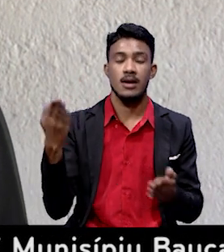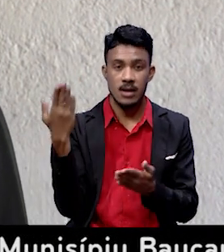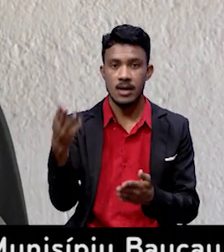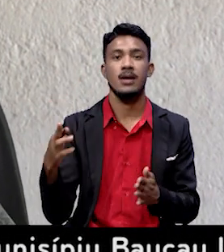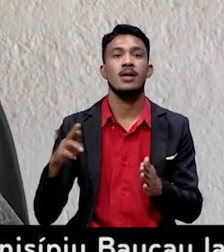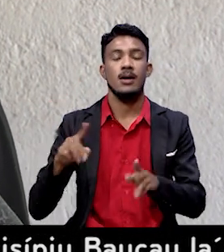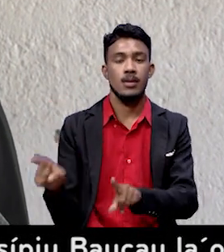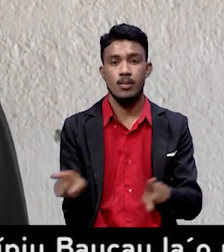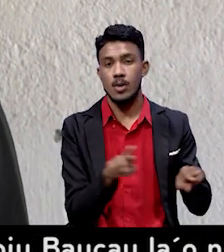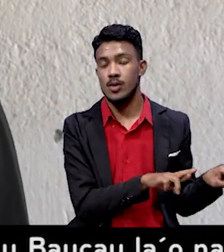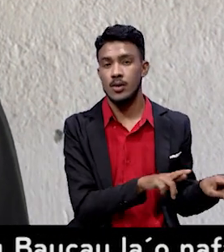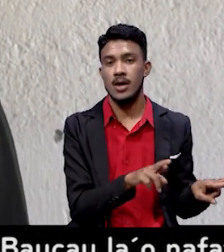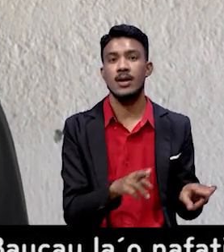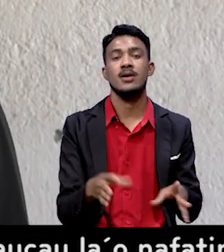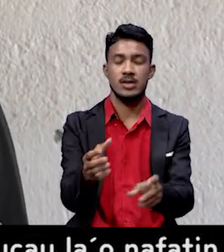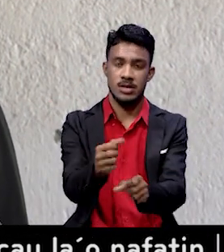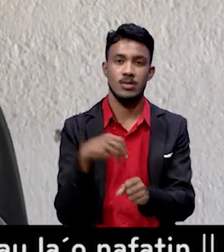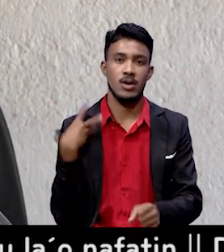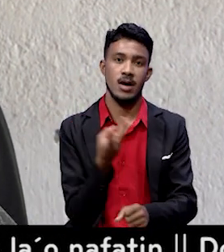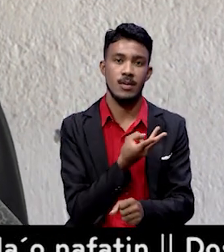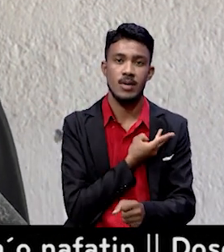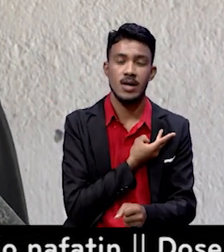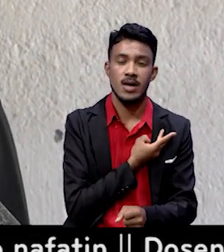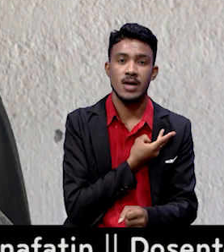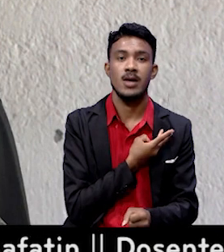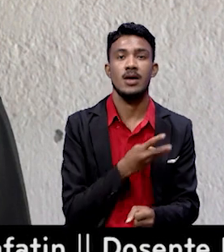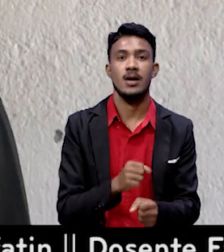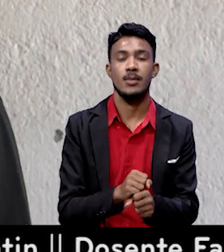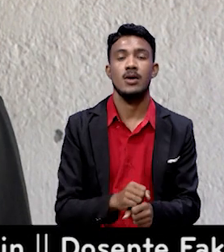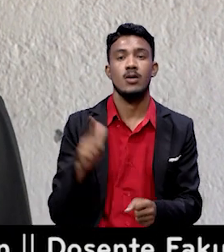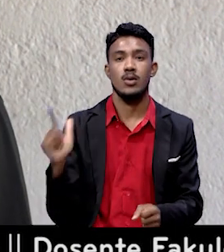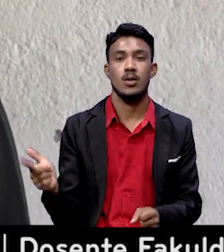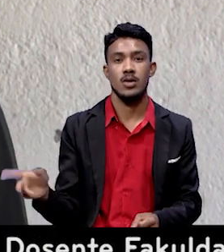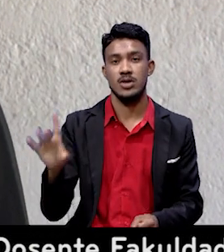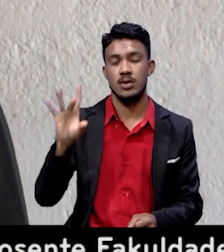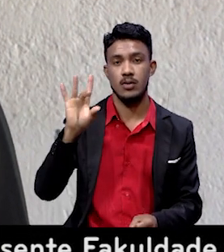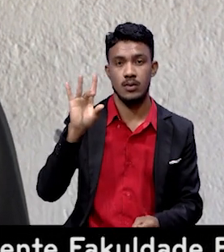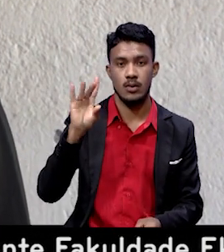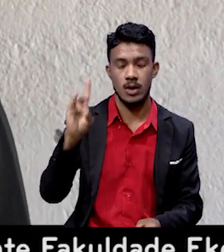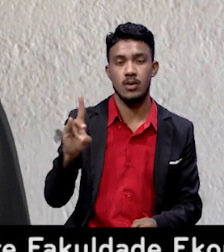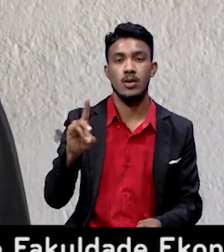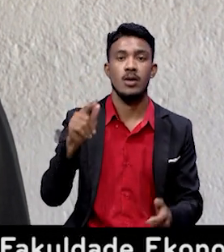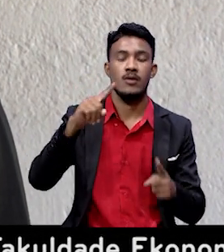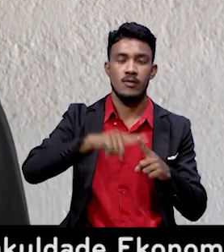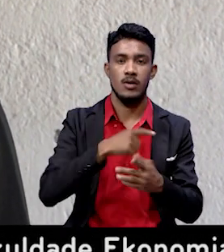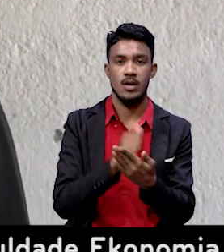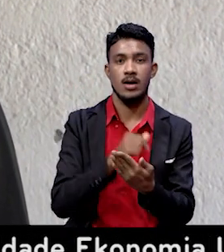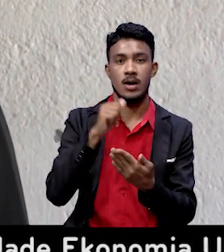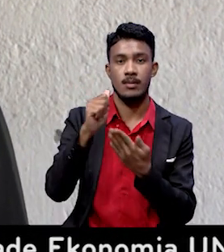minha loro, não é loro, rua nulo, resinualo, rua nulo, rua nulo, sem rito abril,